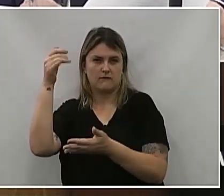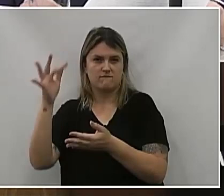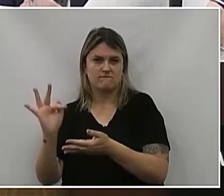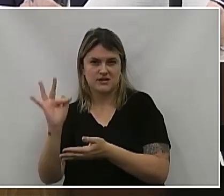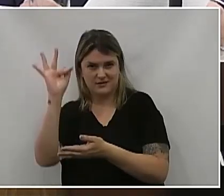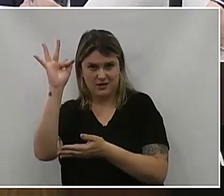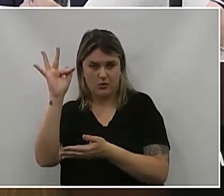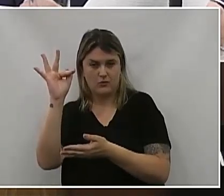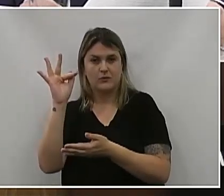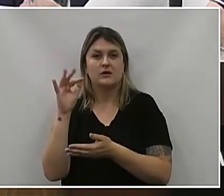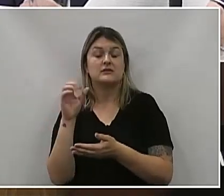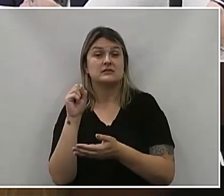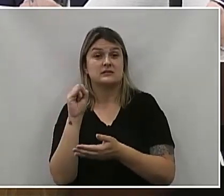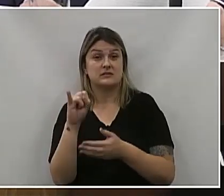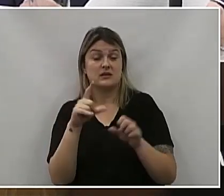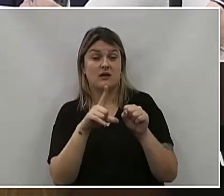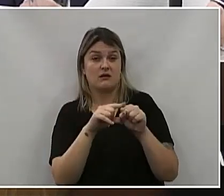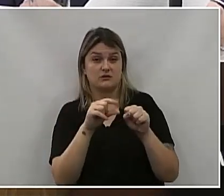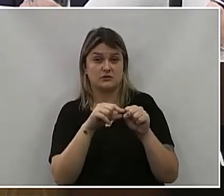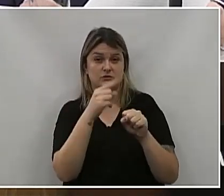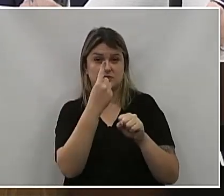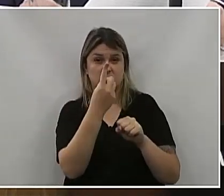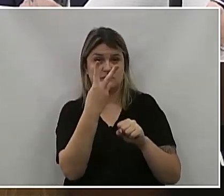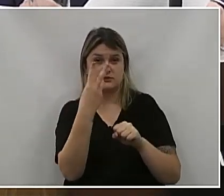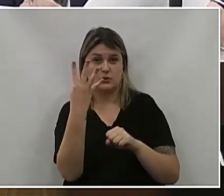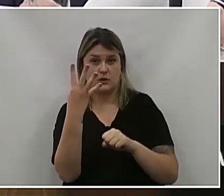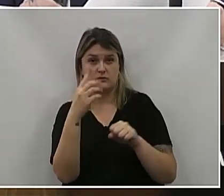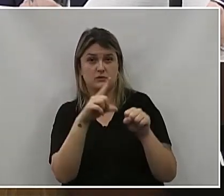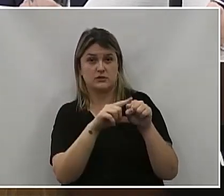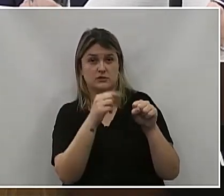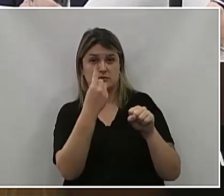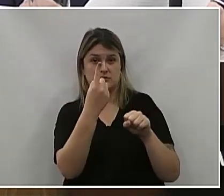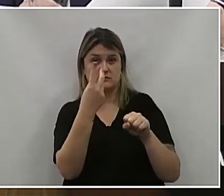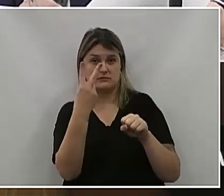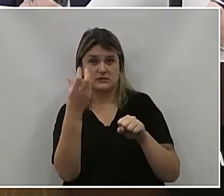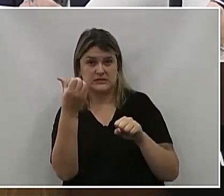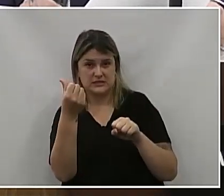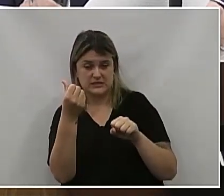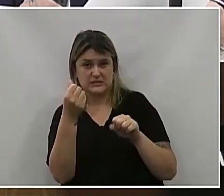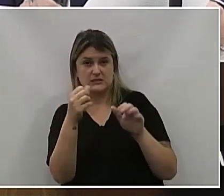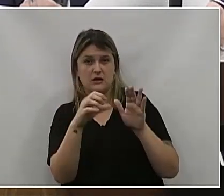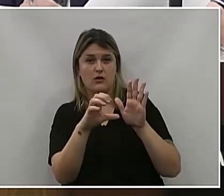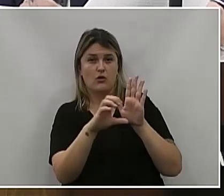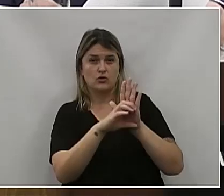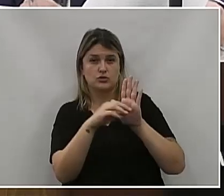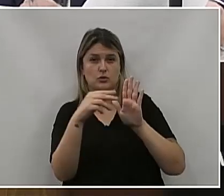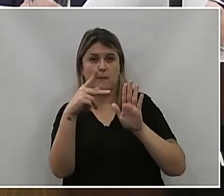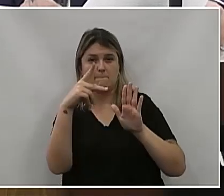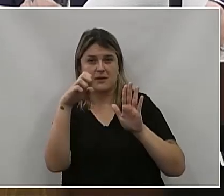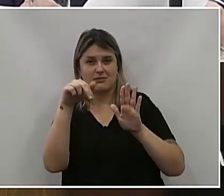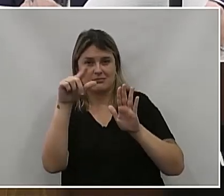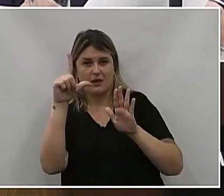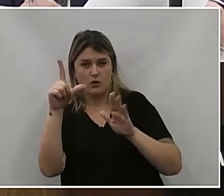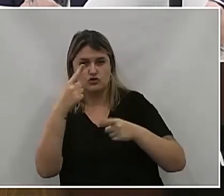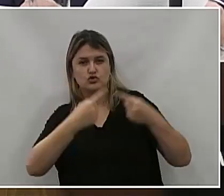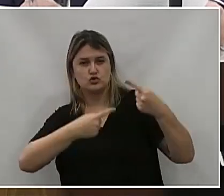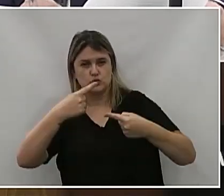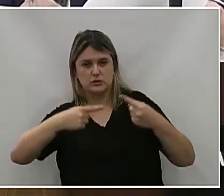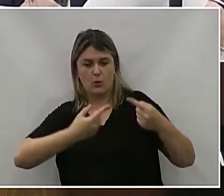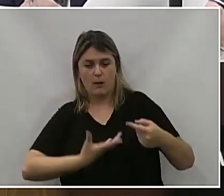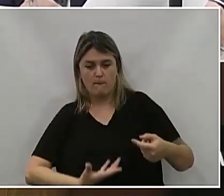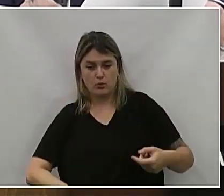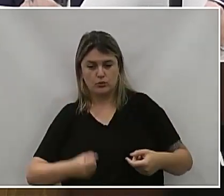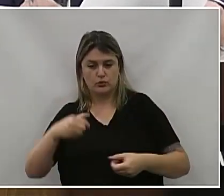questionar a receptividade dos artigos 124 e 126 do Código Penal, dispõe sobre o aborto no país, diante